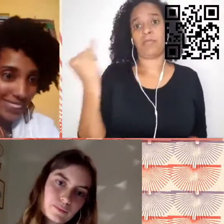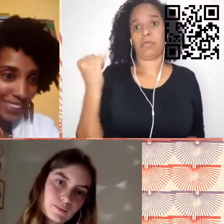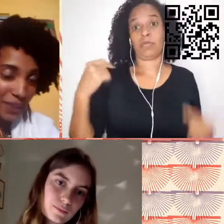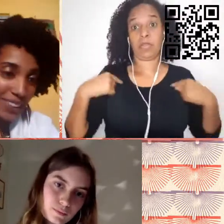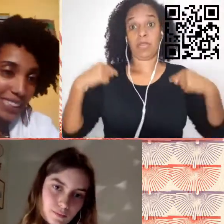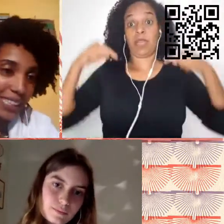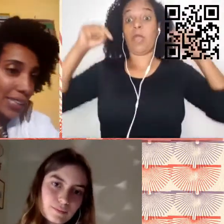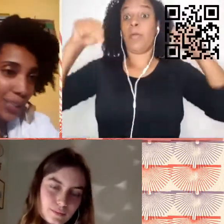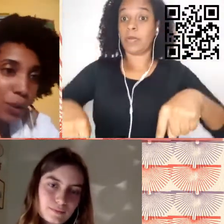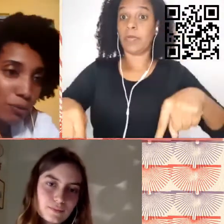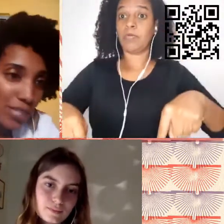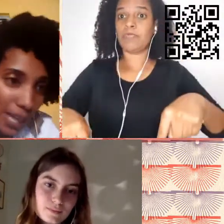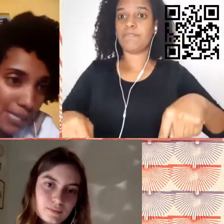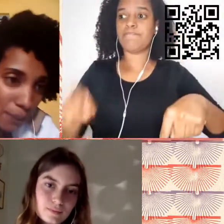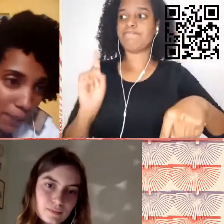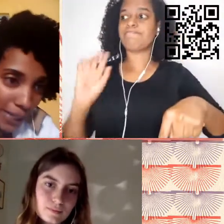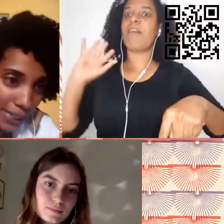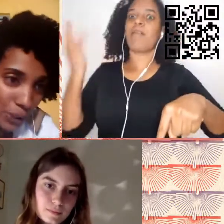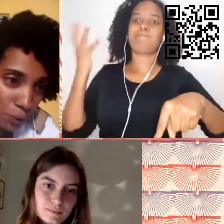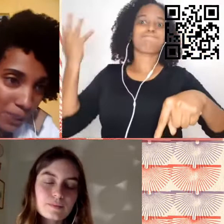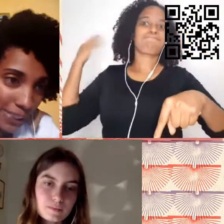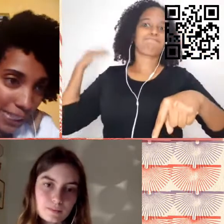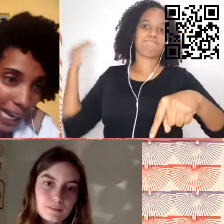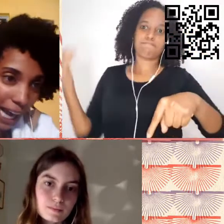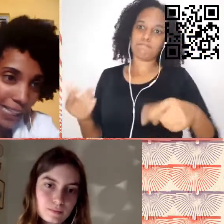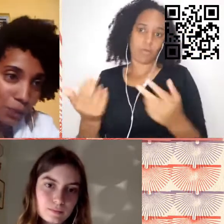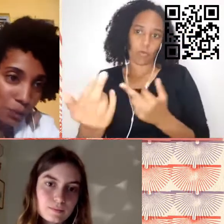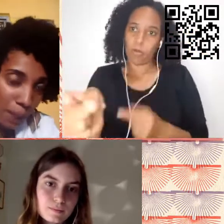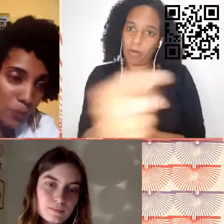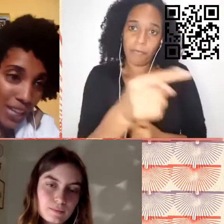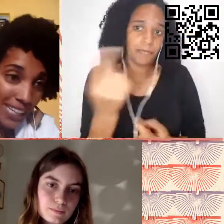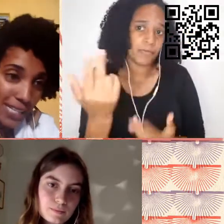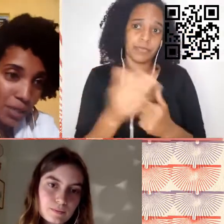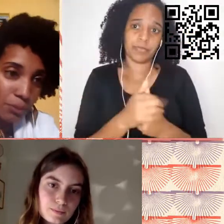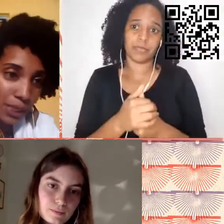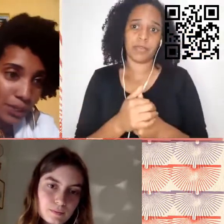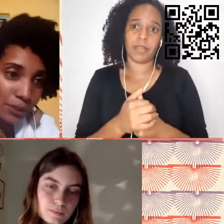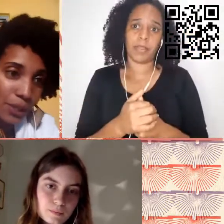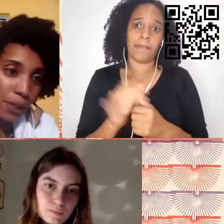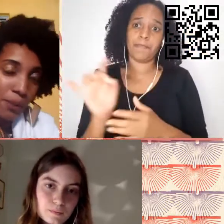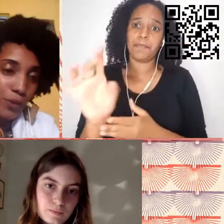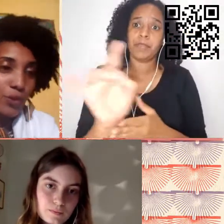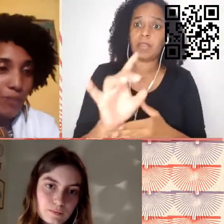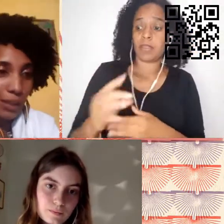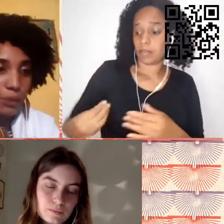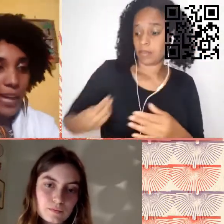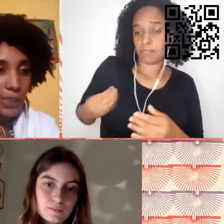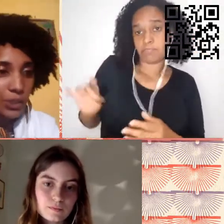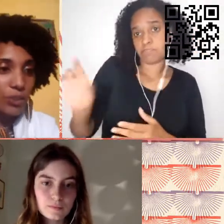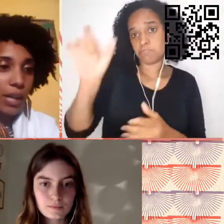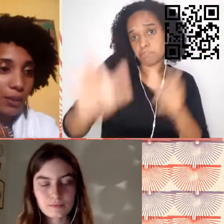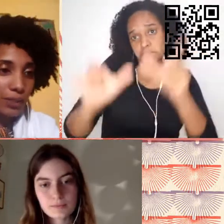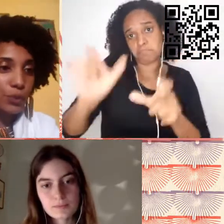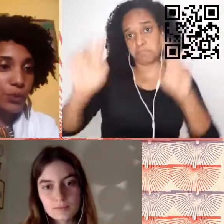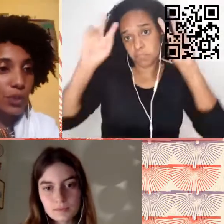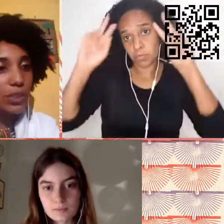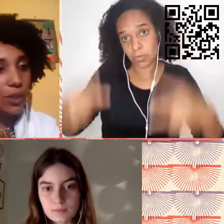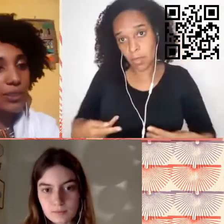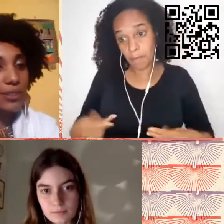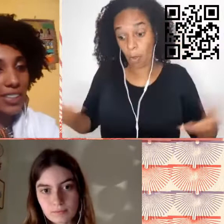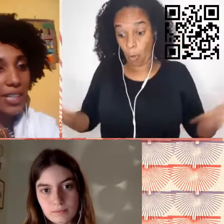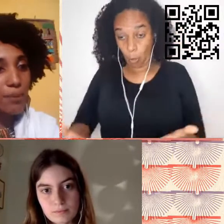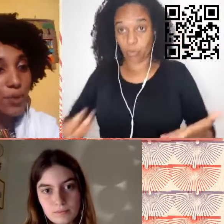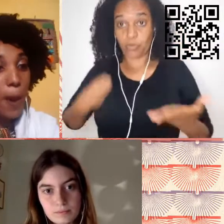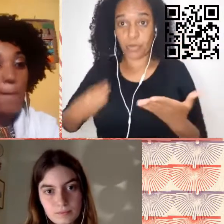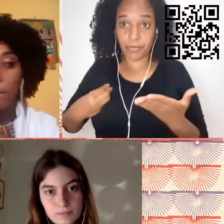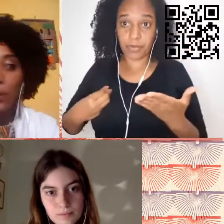coisa aconteceu. E assim como vocês também, né? A gente pensa a linha do tempo de cada ser humano, para a gente estar no lugar que a gente está, nas condições que